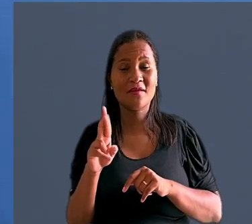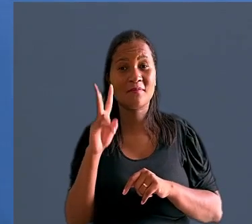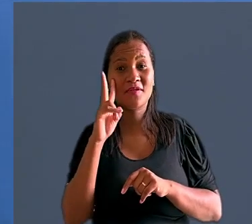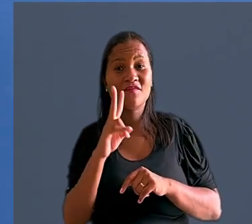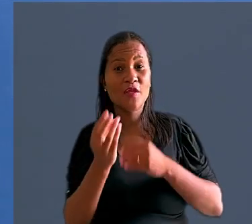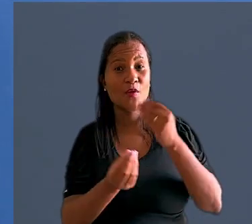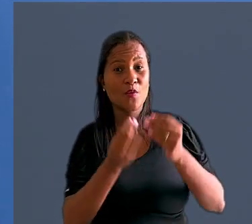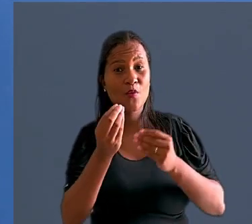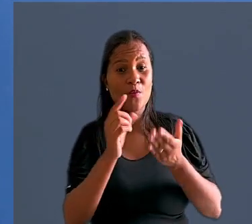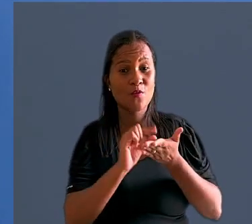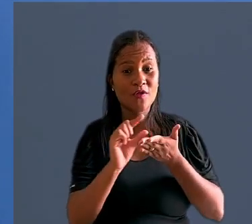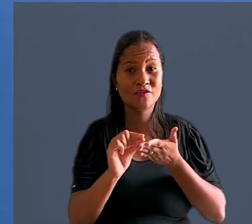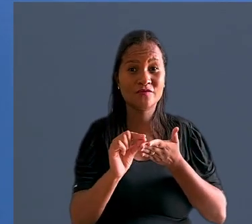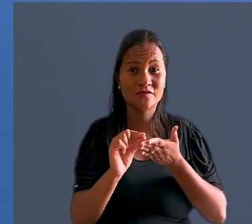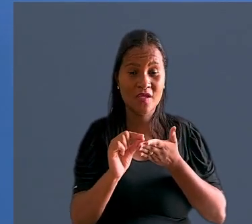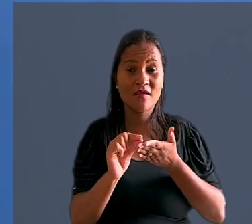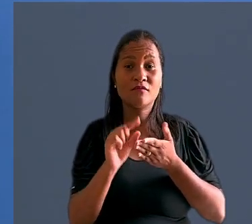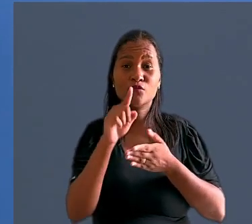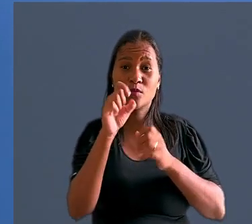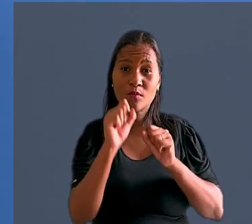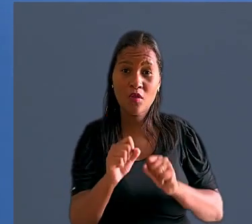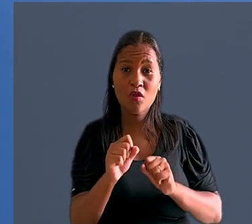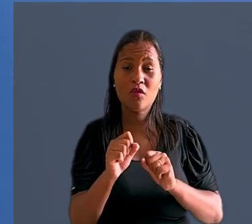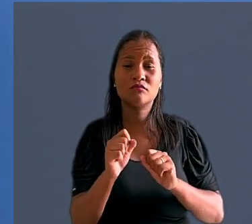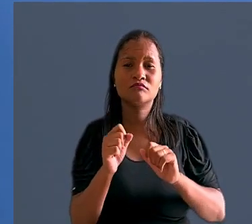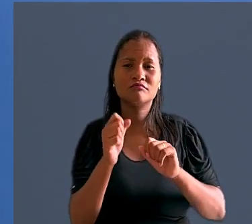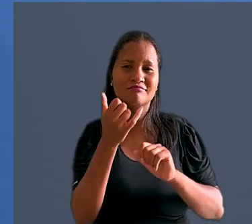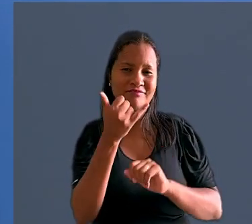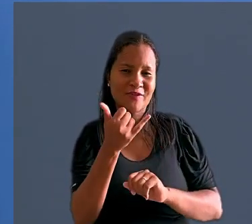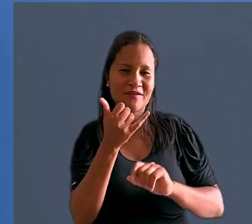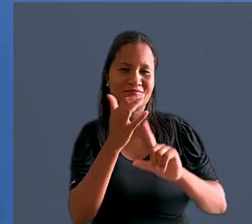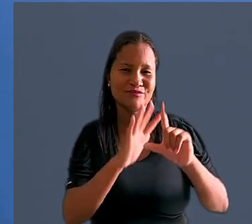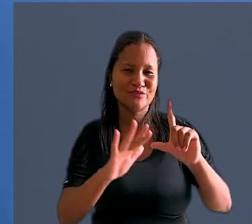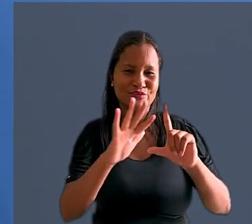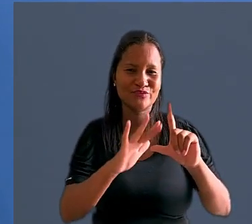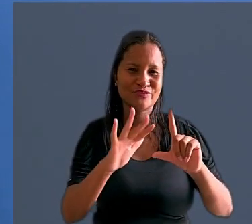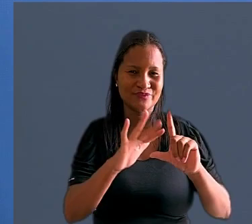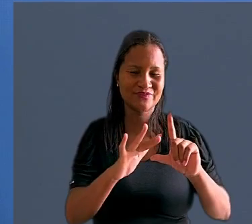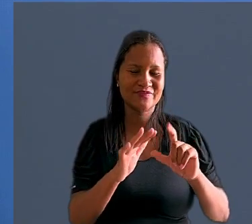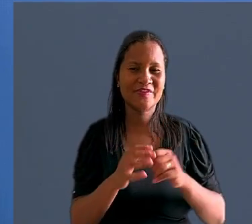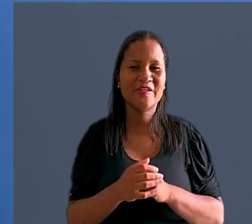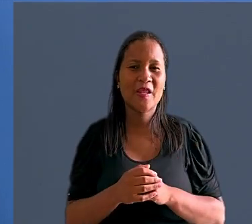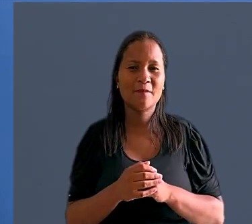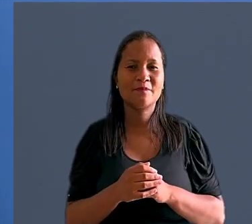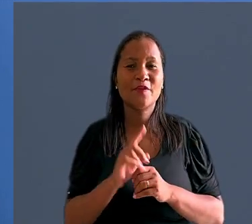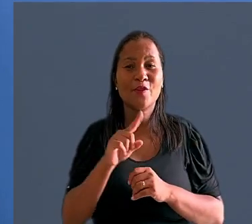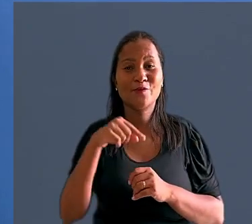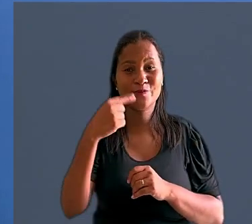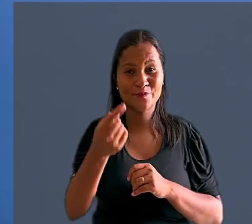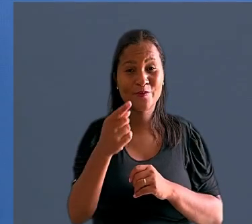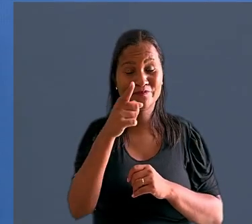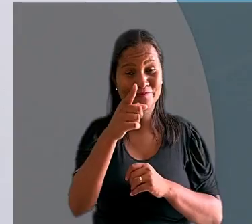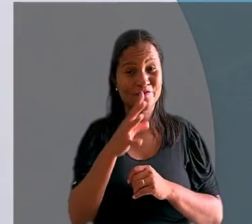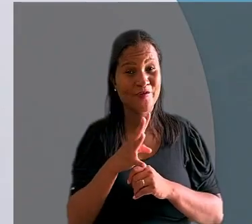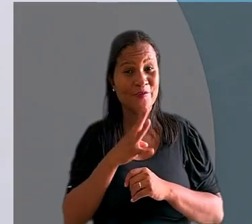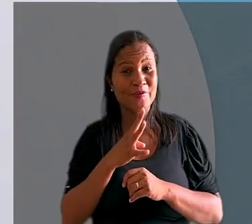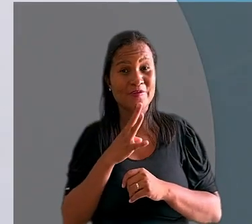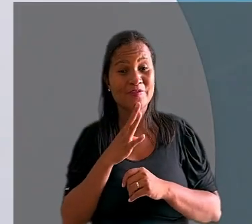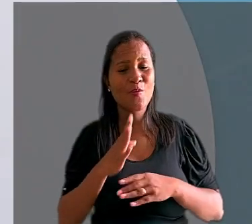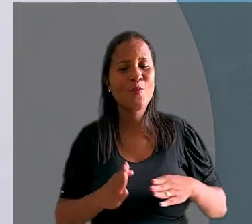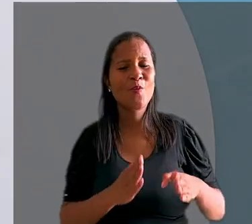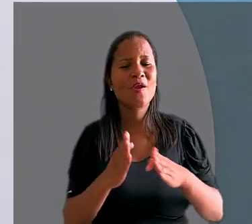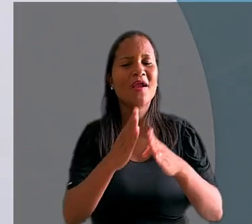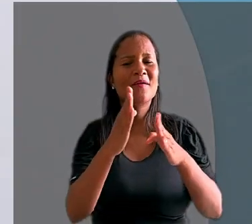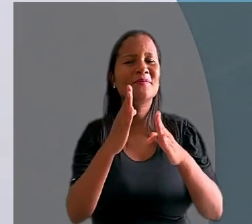revista@tst.jus.br. Para acessar as normas de submissão dos artigos, aponte a câmera do celular para o QR Code que aparece na tela. E